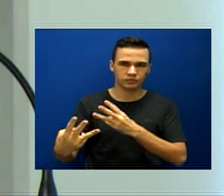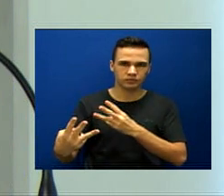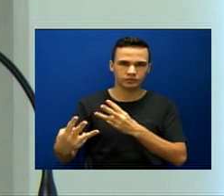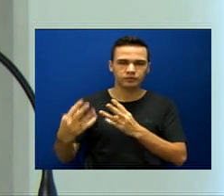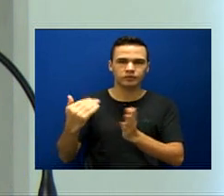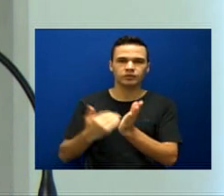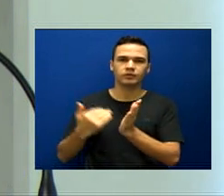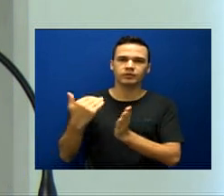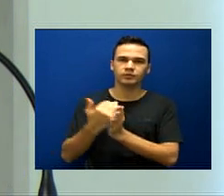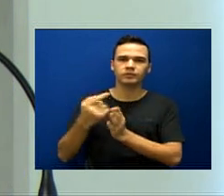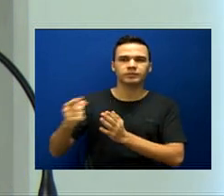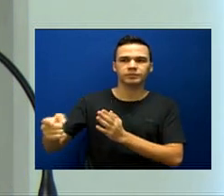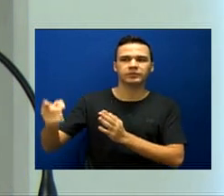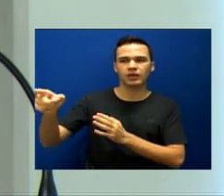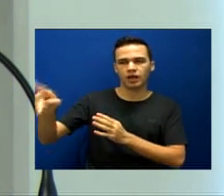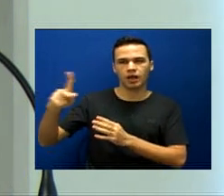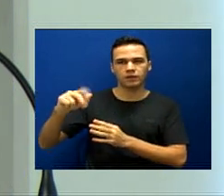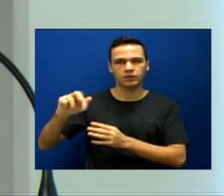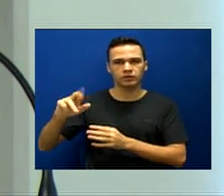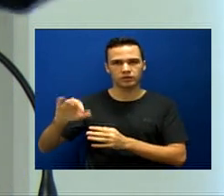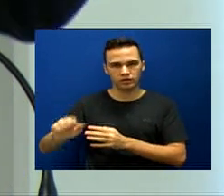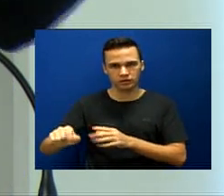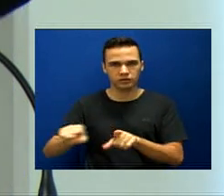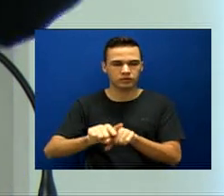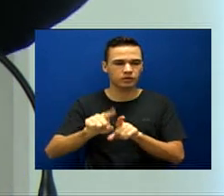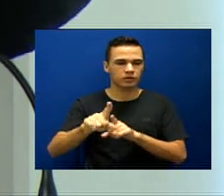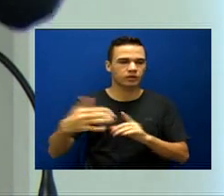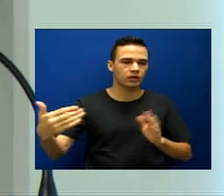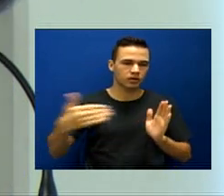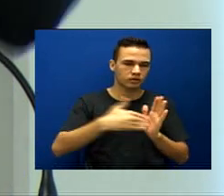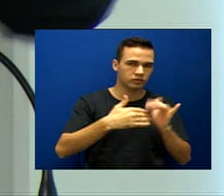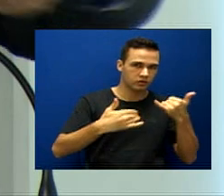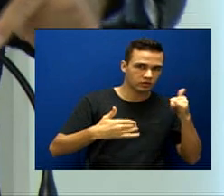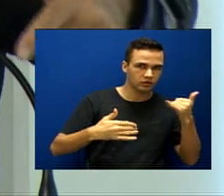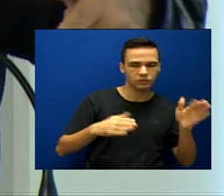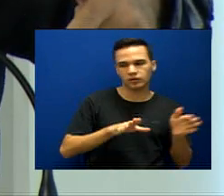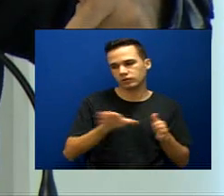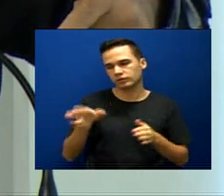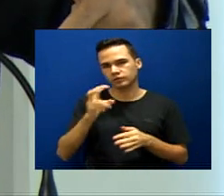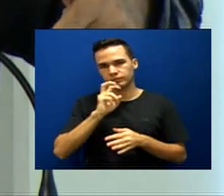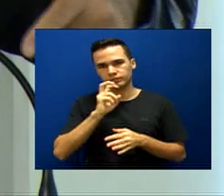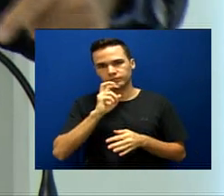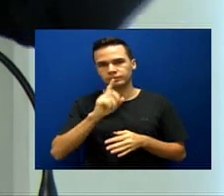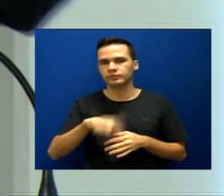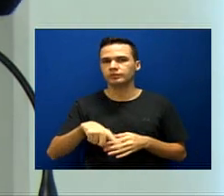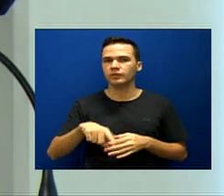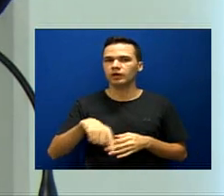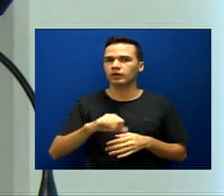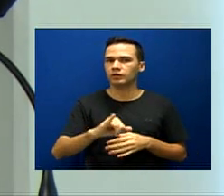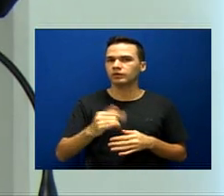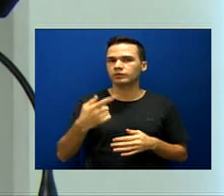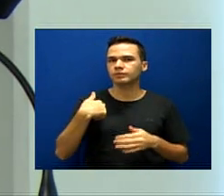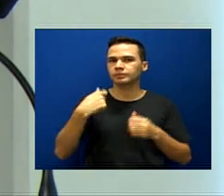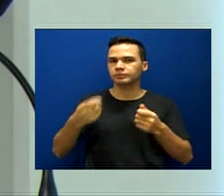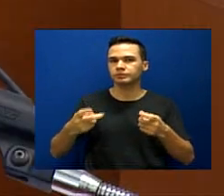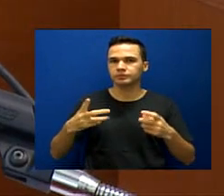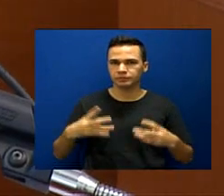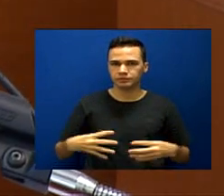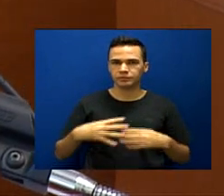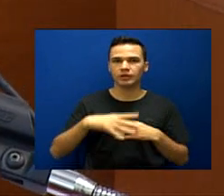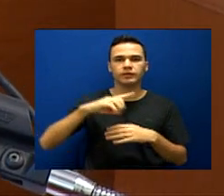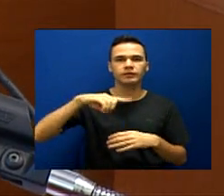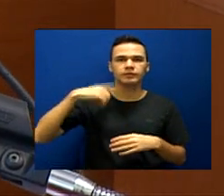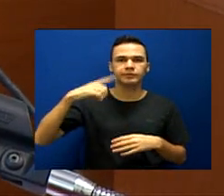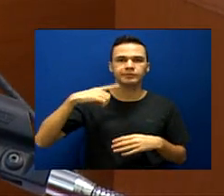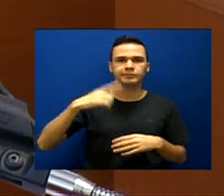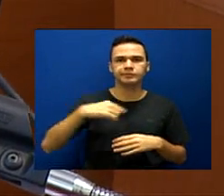da Avenida Paraná, da Sorocaba e Itu, que é um parto, e vou dizer uma coisa para os senhores então, vereadores. Então, cita para mim quem foi a deputada